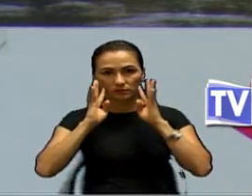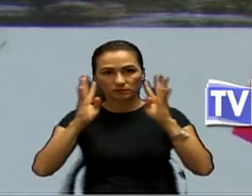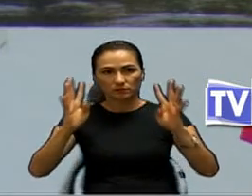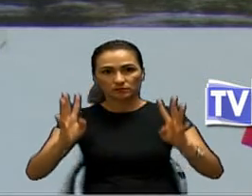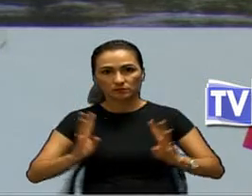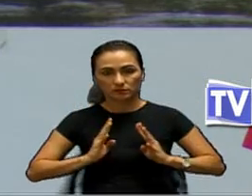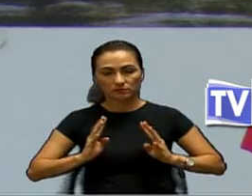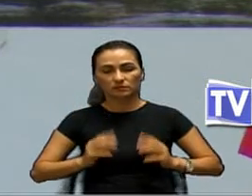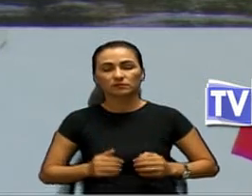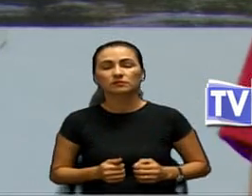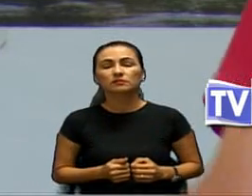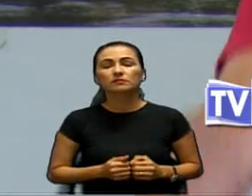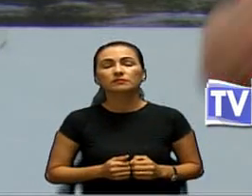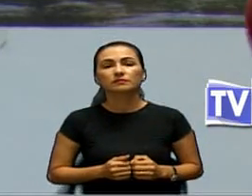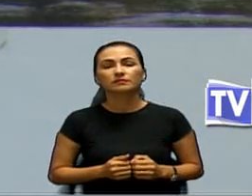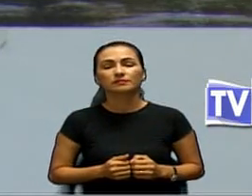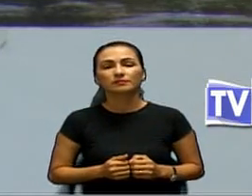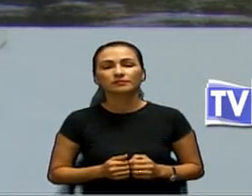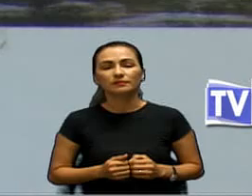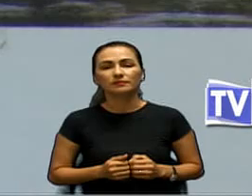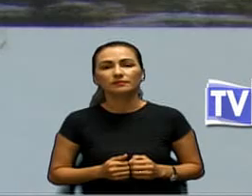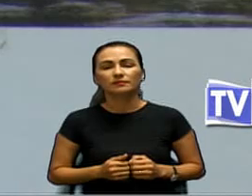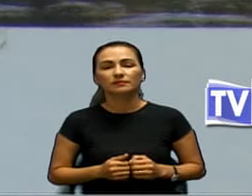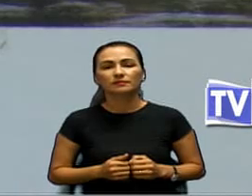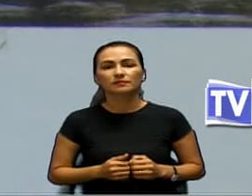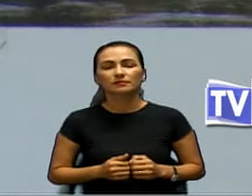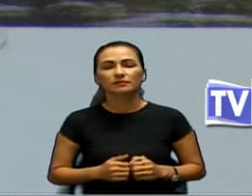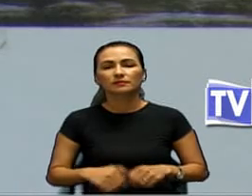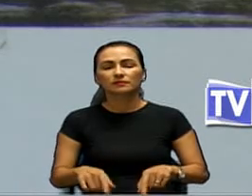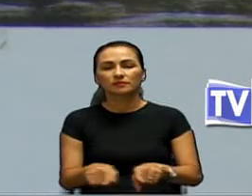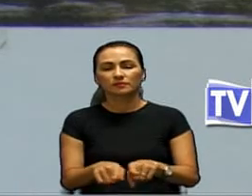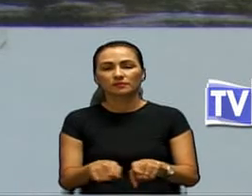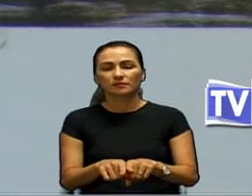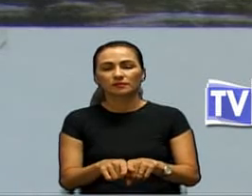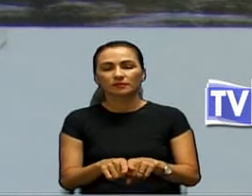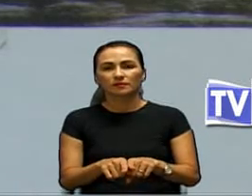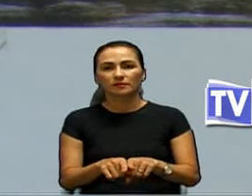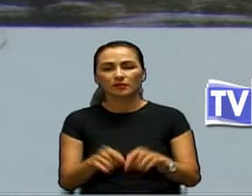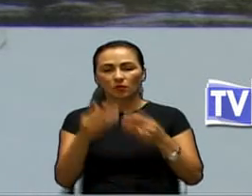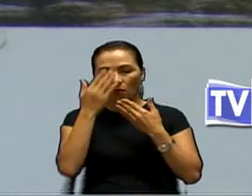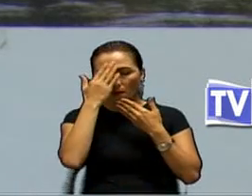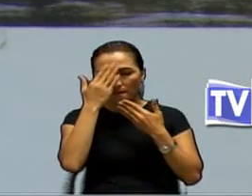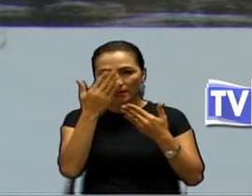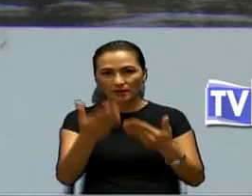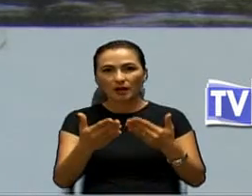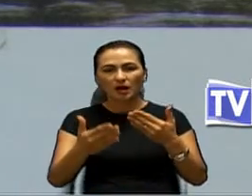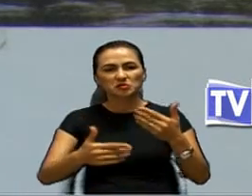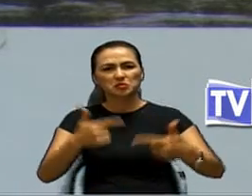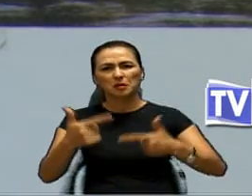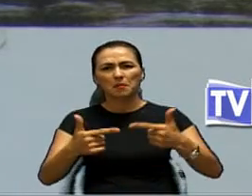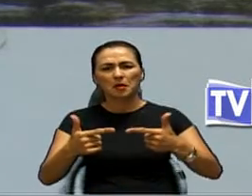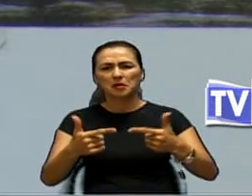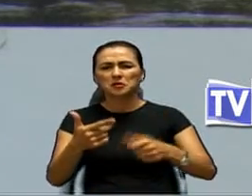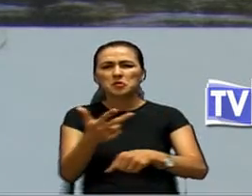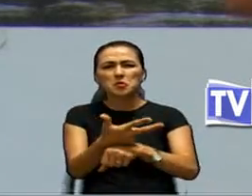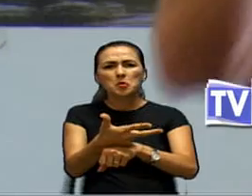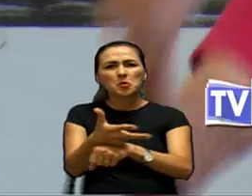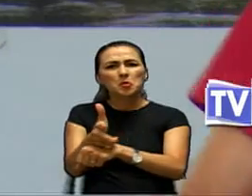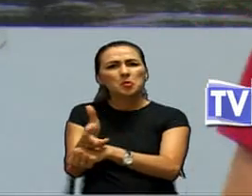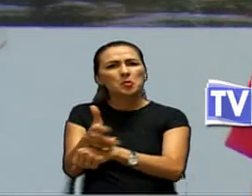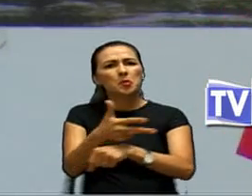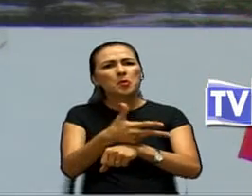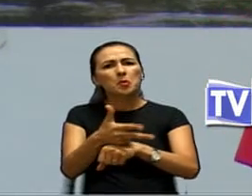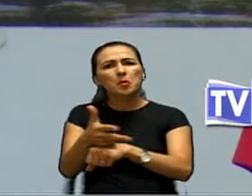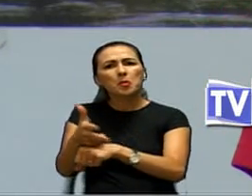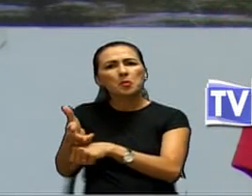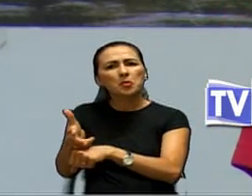a me dispensadas e a essa competente produção de TV Legislativa Aberta Digital.